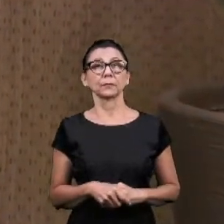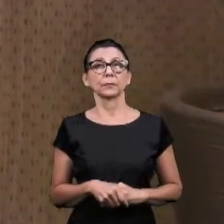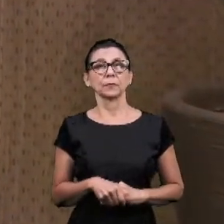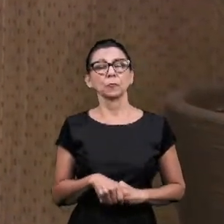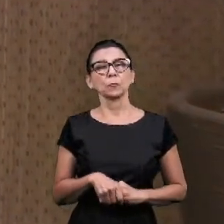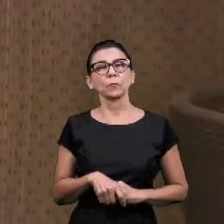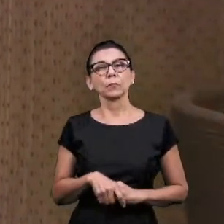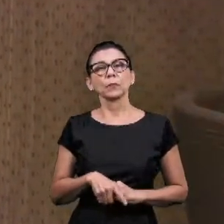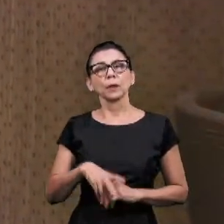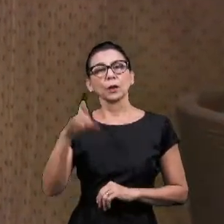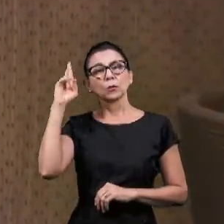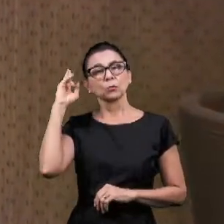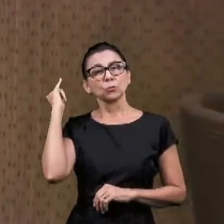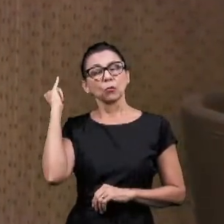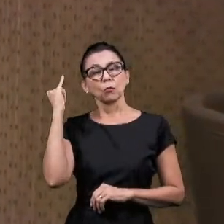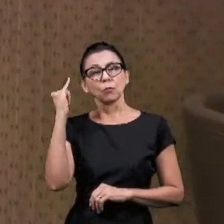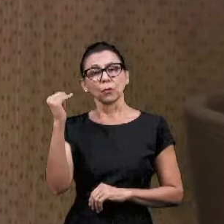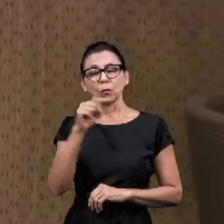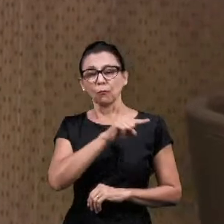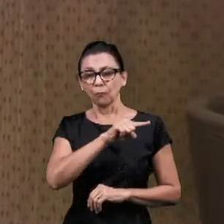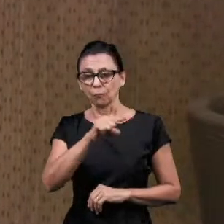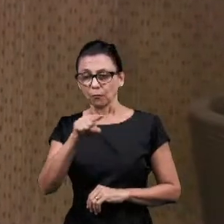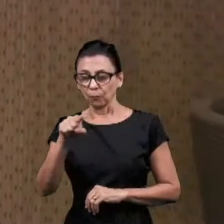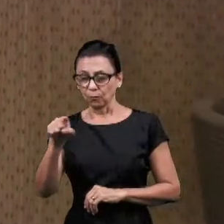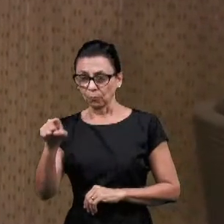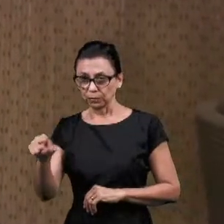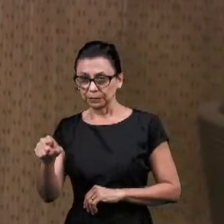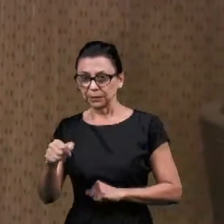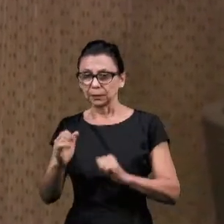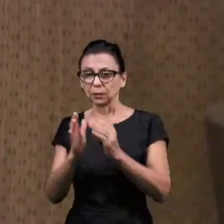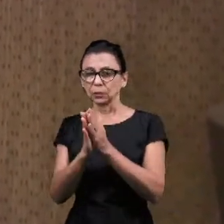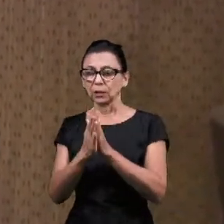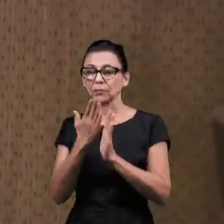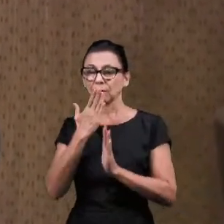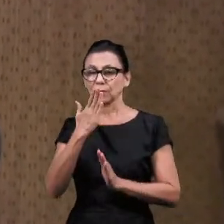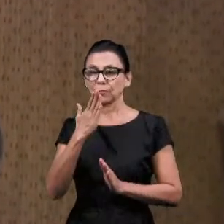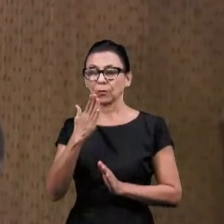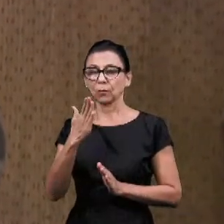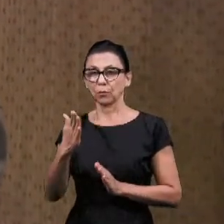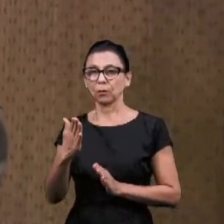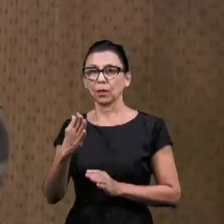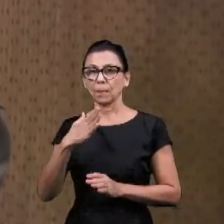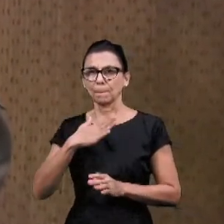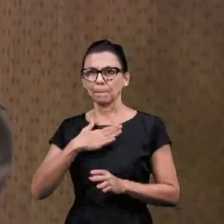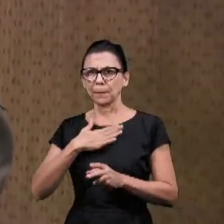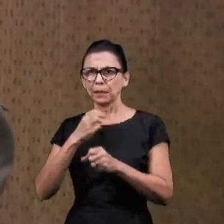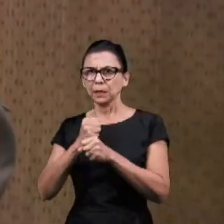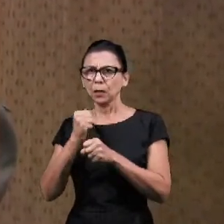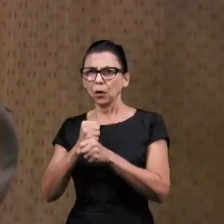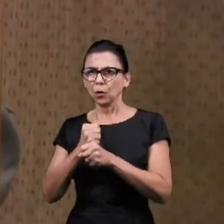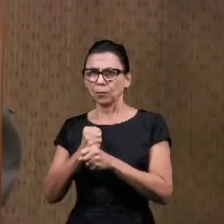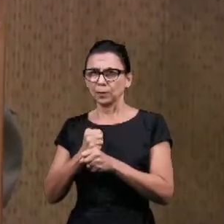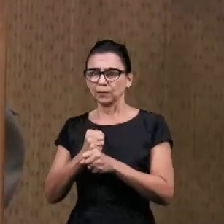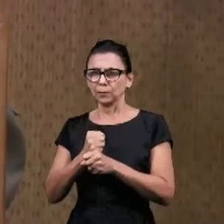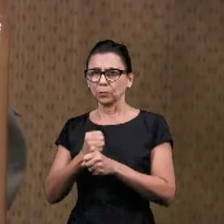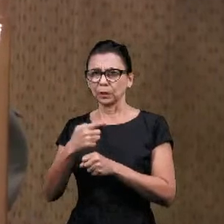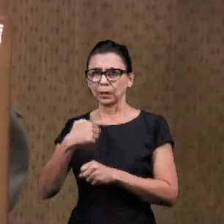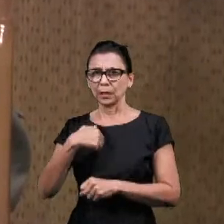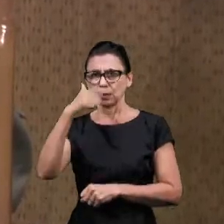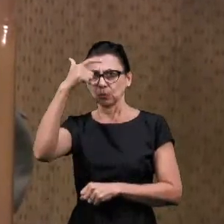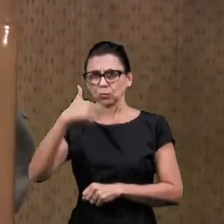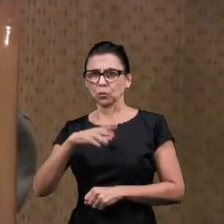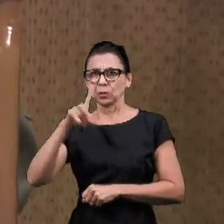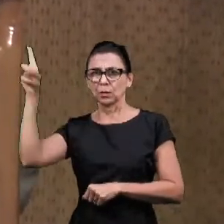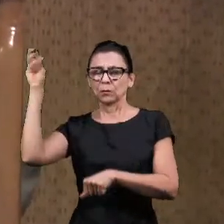minha obra, de vocês, pode deixar que eu cuido. Então, às vezes, a gente está orando por esses motivos da lista